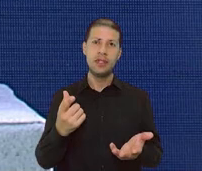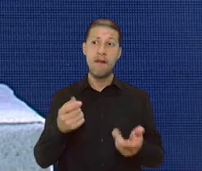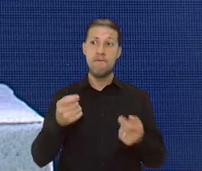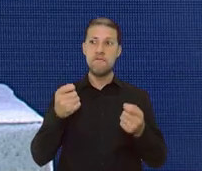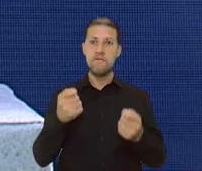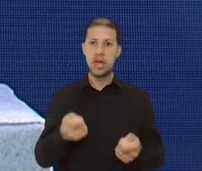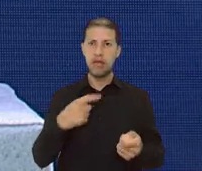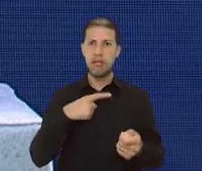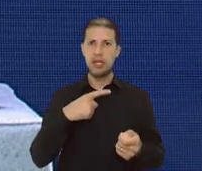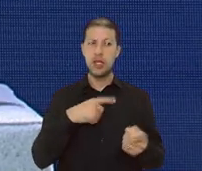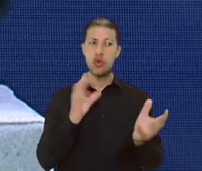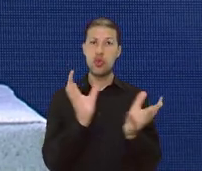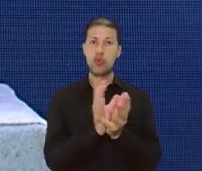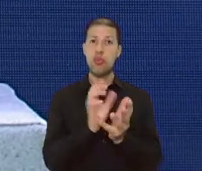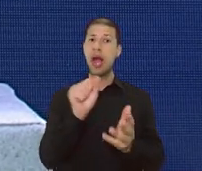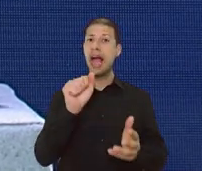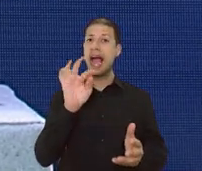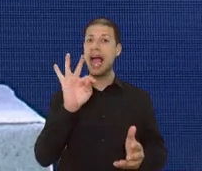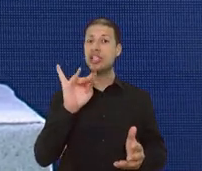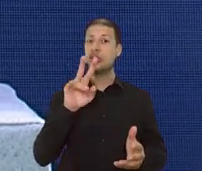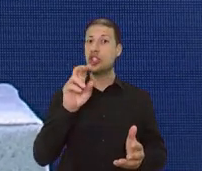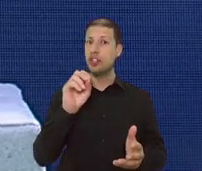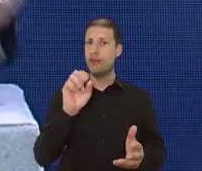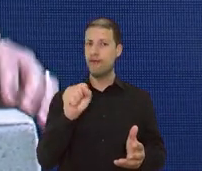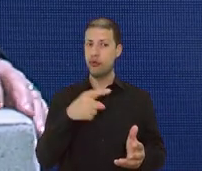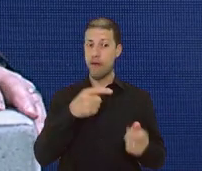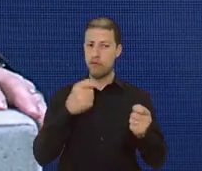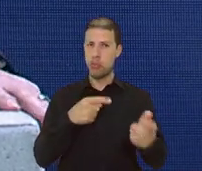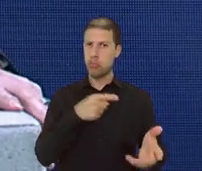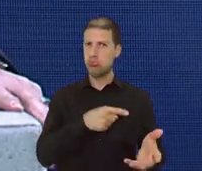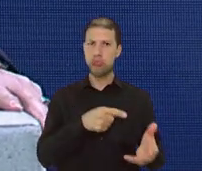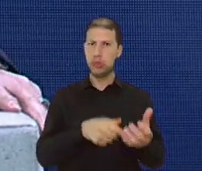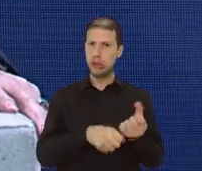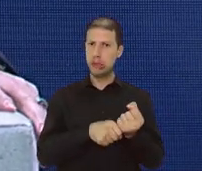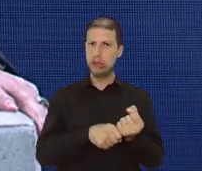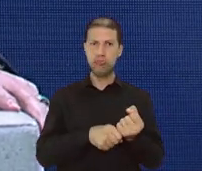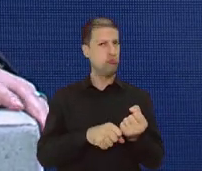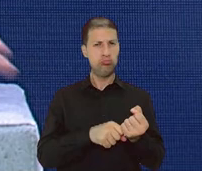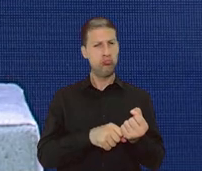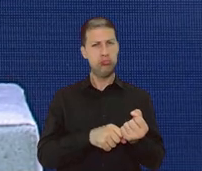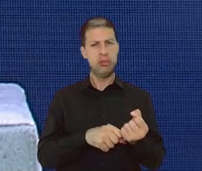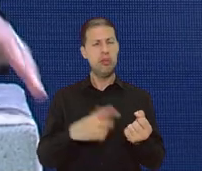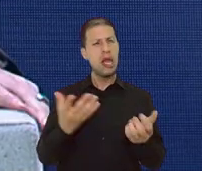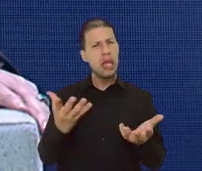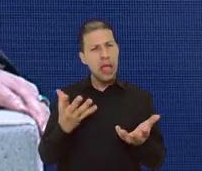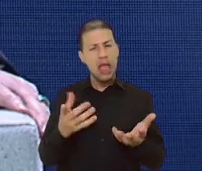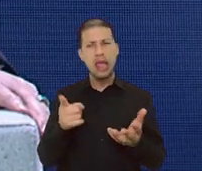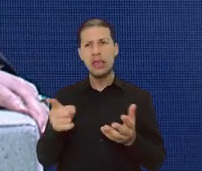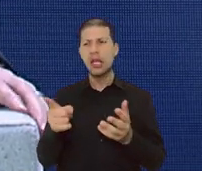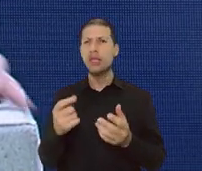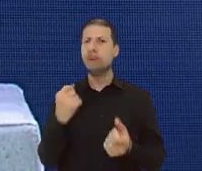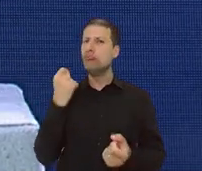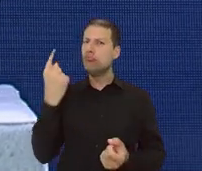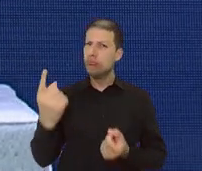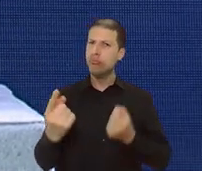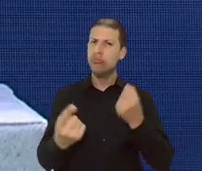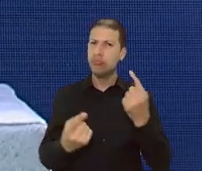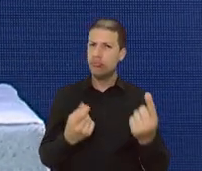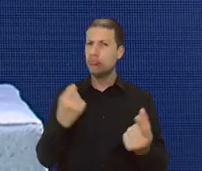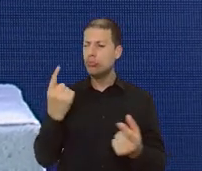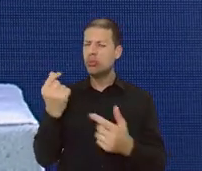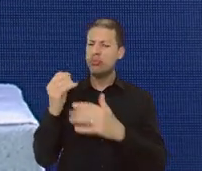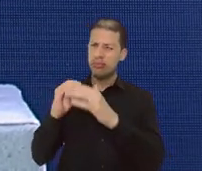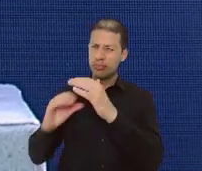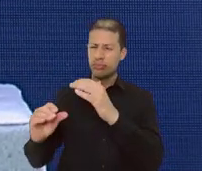de ativos mas querem participar querem de forma mais pontual também a gente